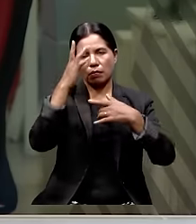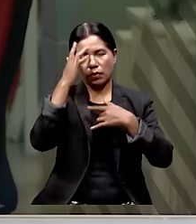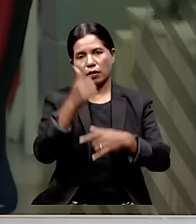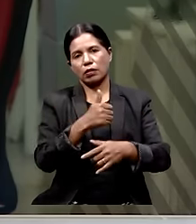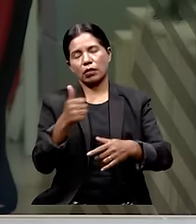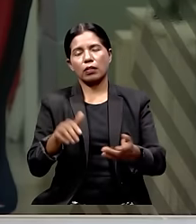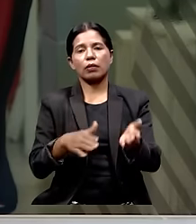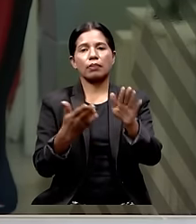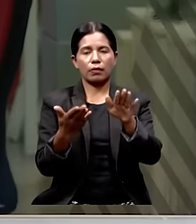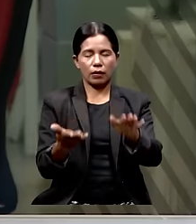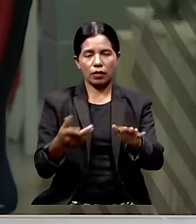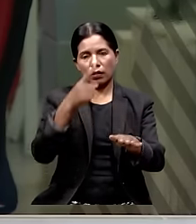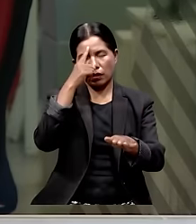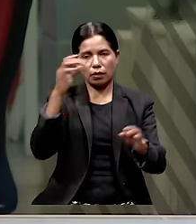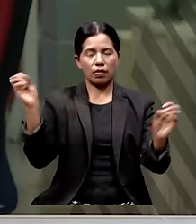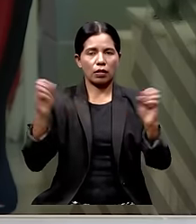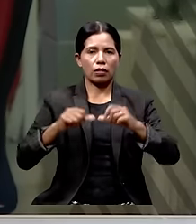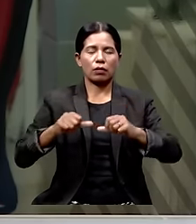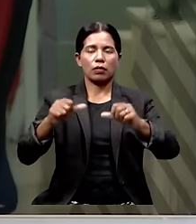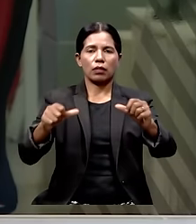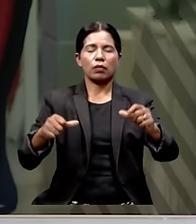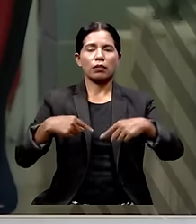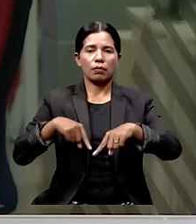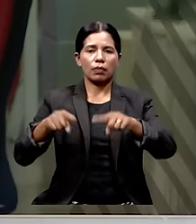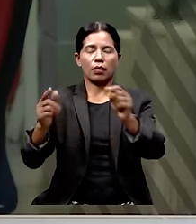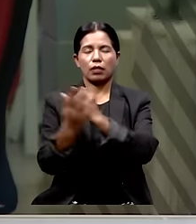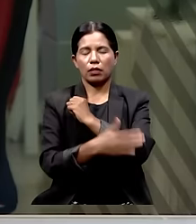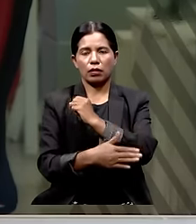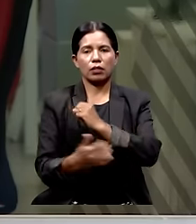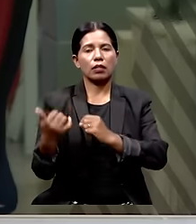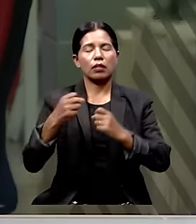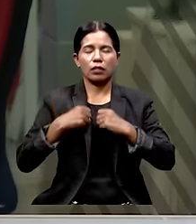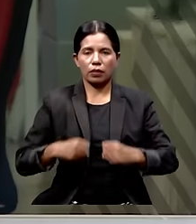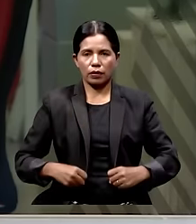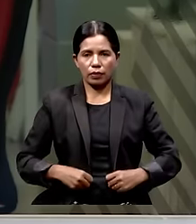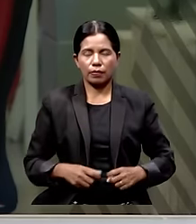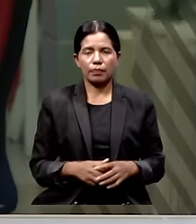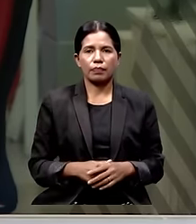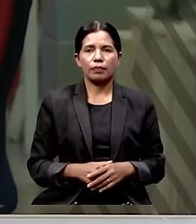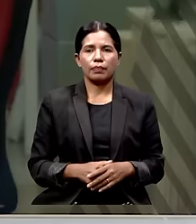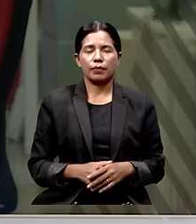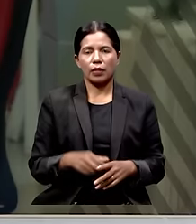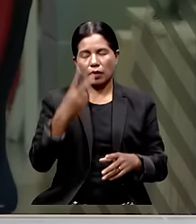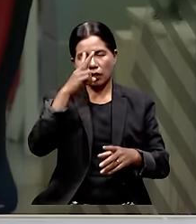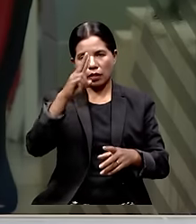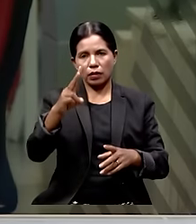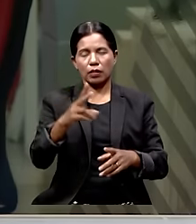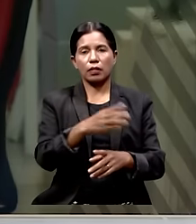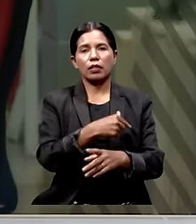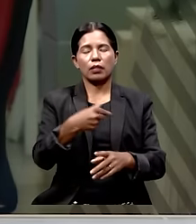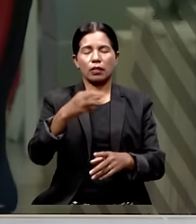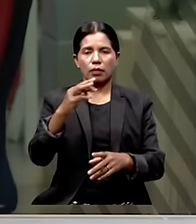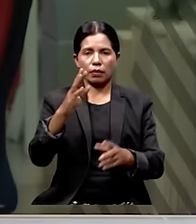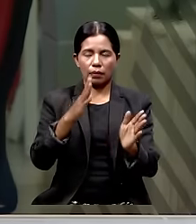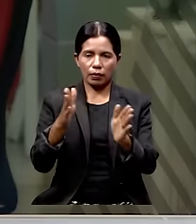Tolá com Vida, Tamba Laiha Continuação Tratamento Ba Sira Ni Moras. Tu irmã Ita acompanha para Cote Reportagem NBS